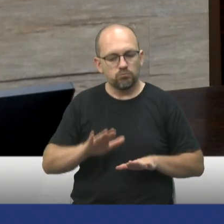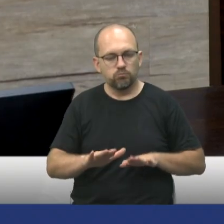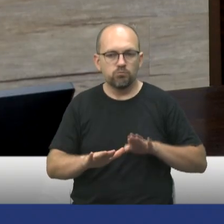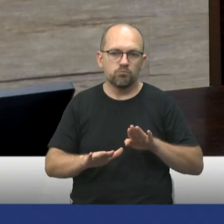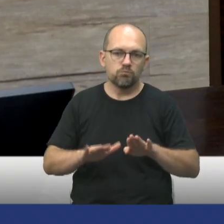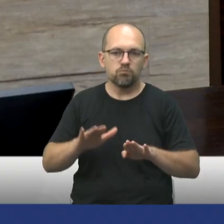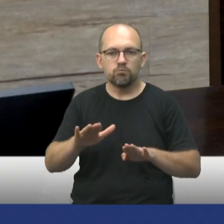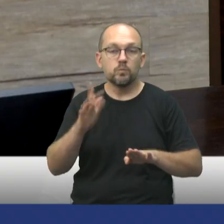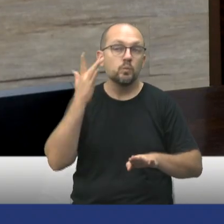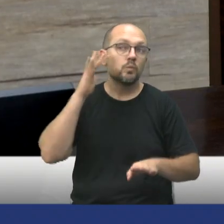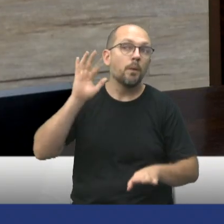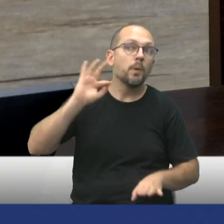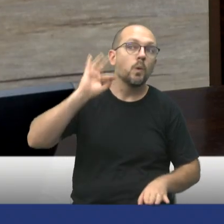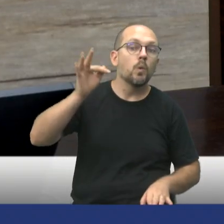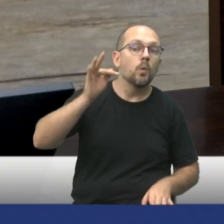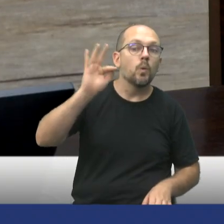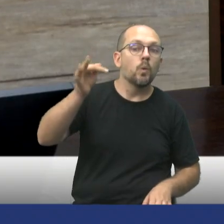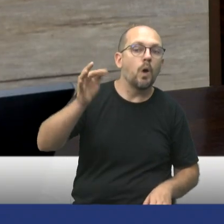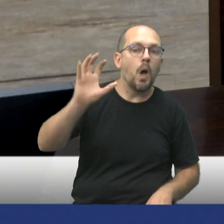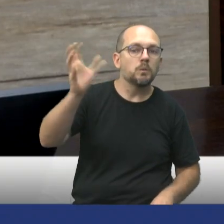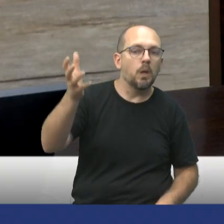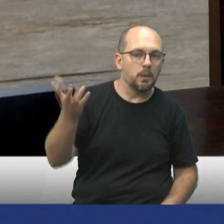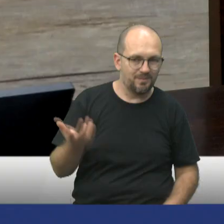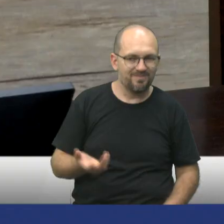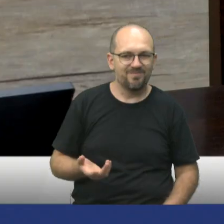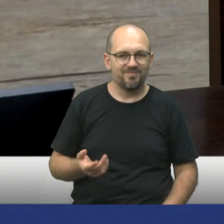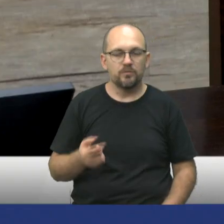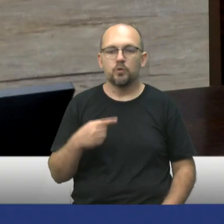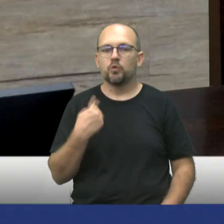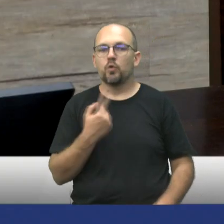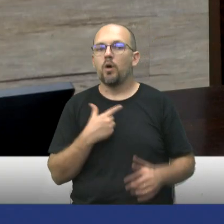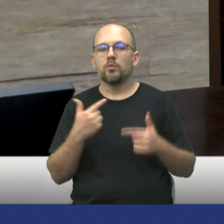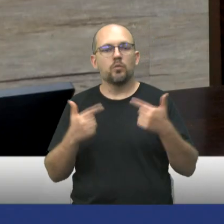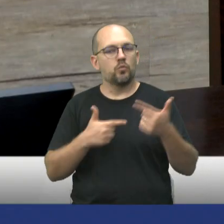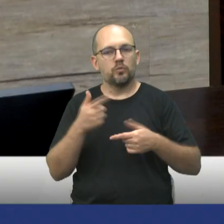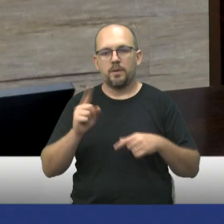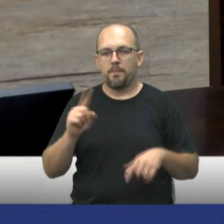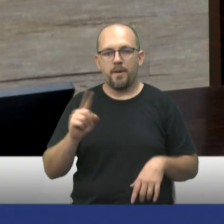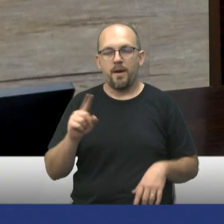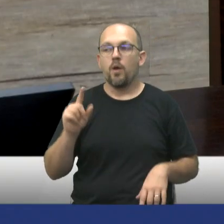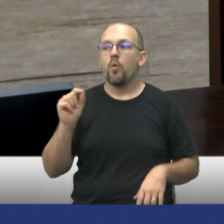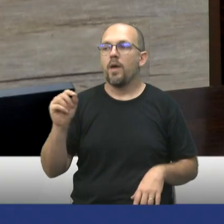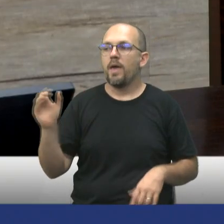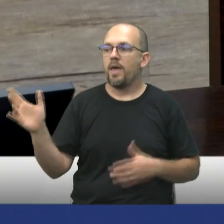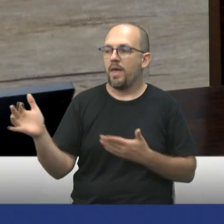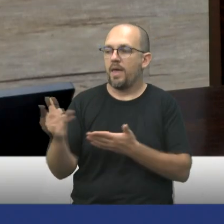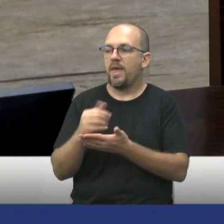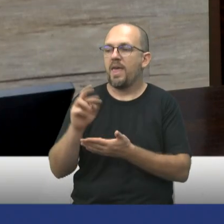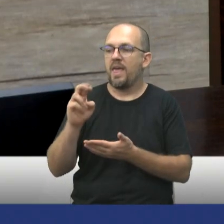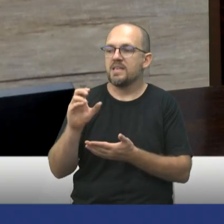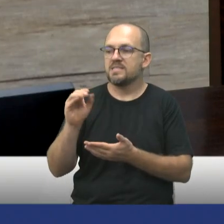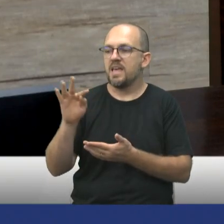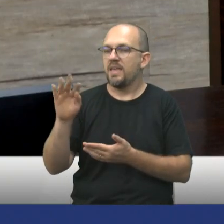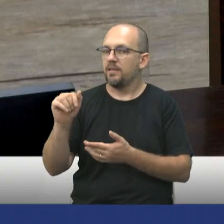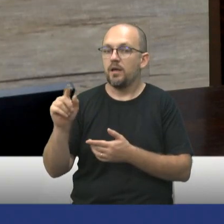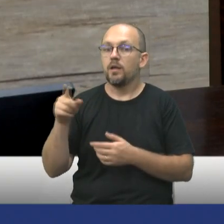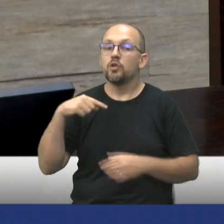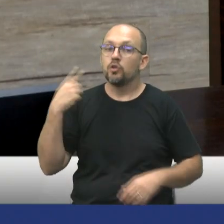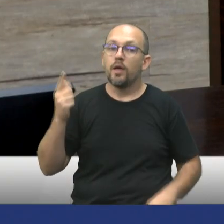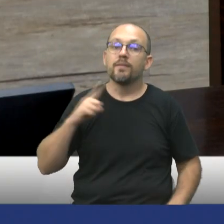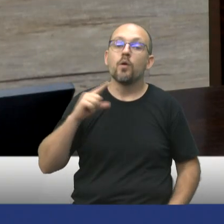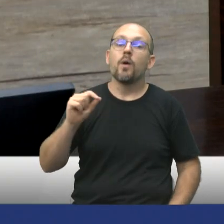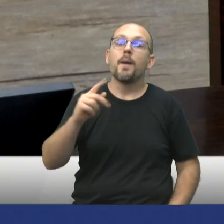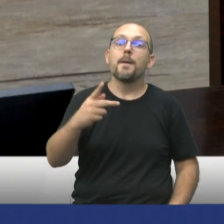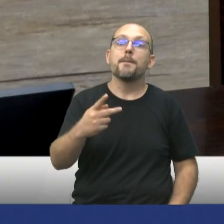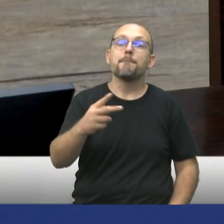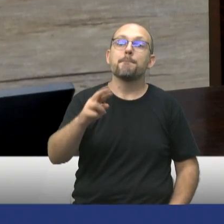vai acontecer. Como eu disse ontem aqui, nós não trabalhamos com receita, nós trabalhamos com previsão de receita. Assim como lá na